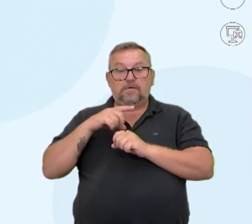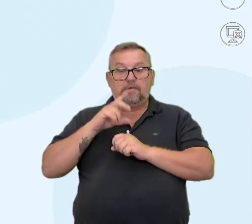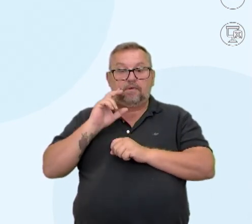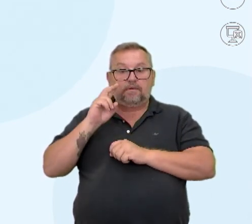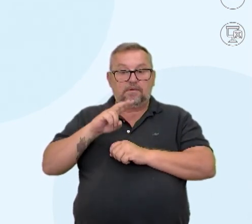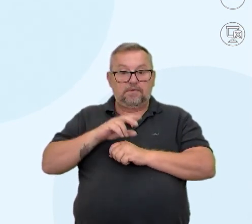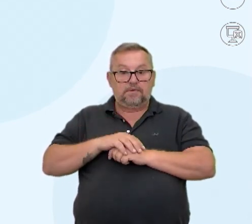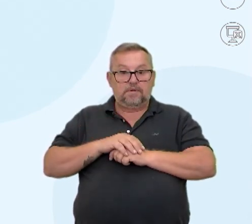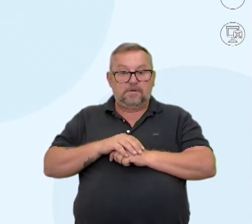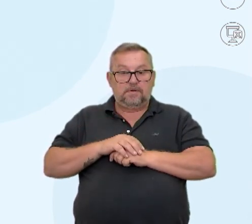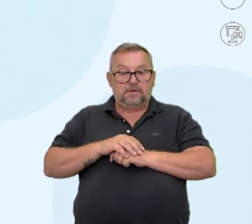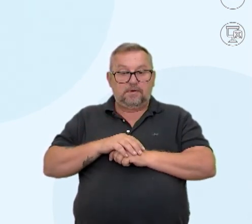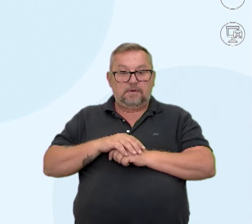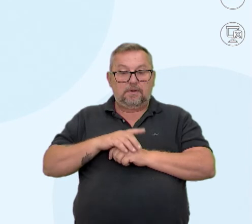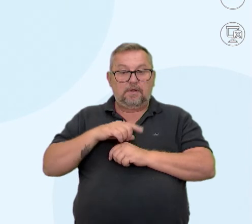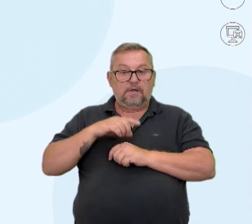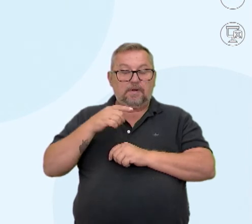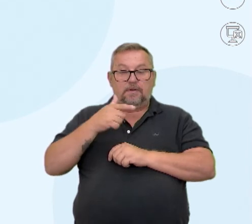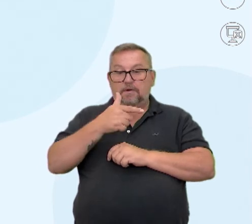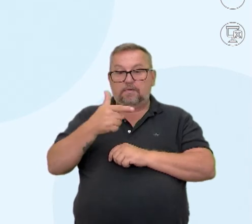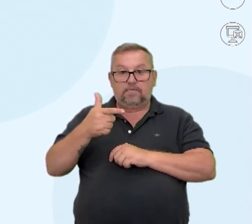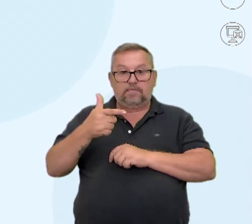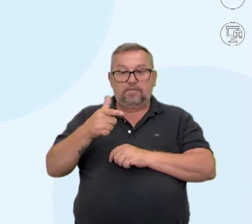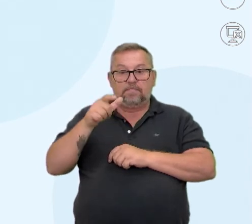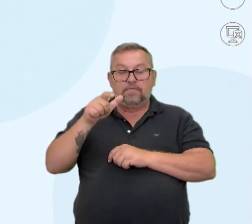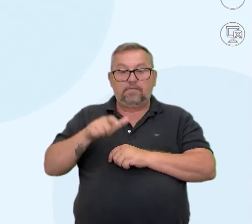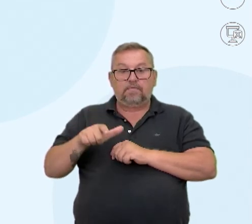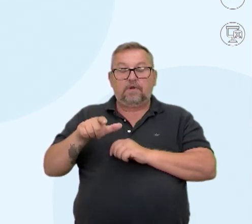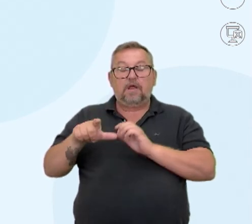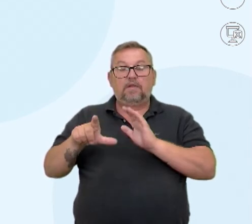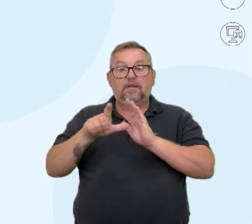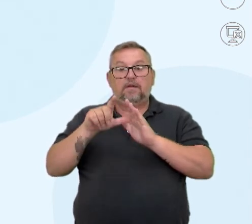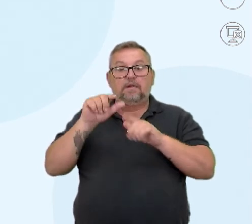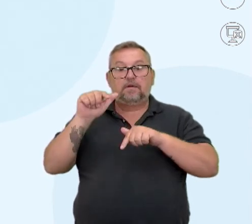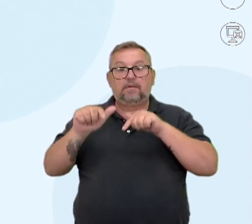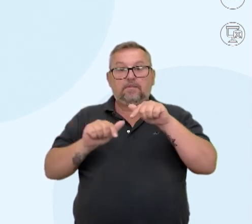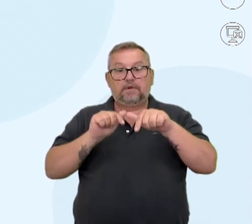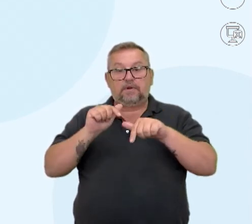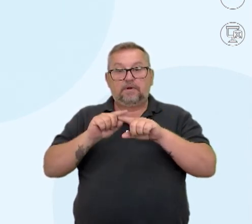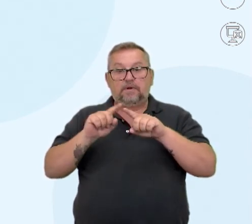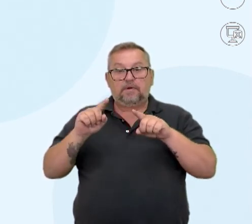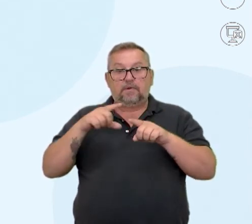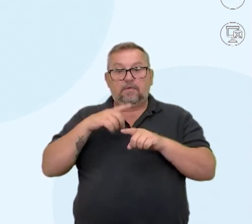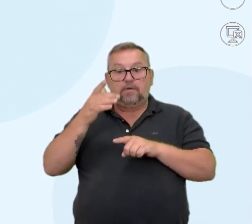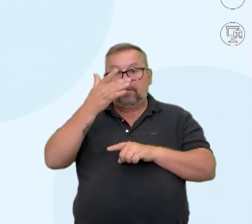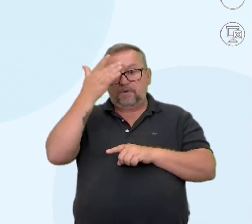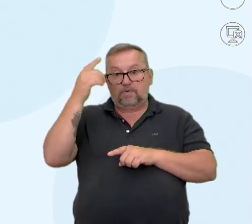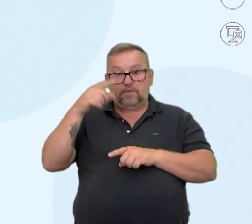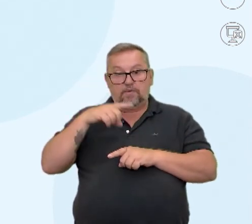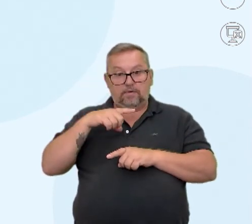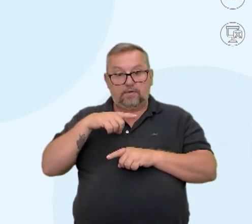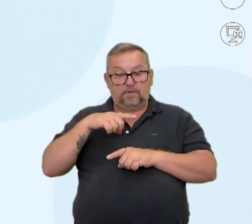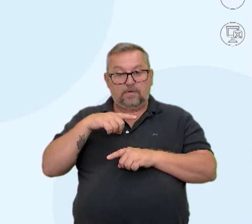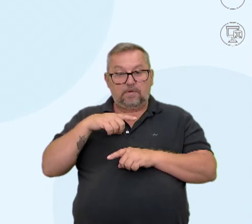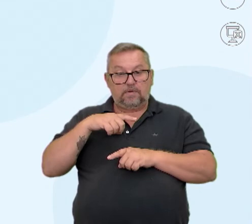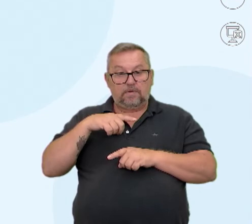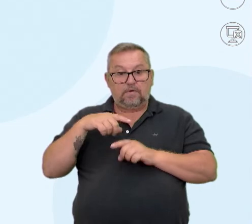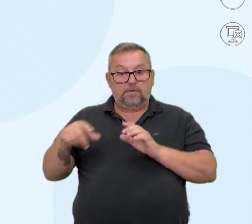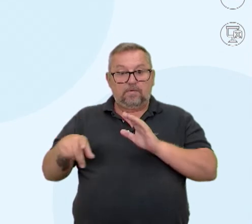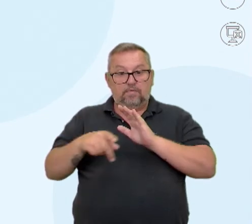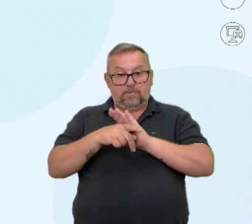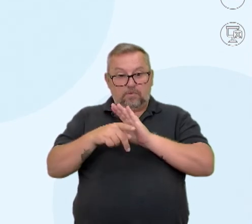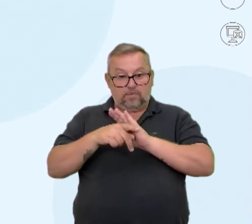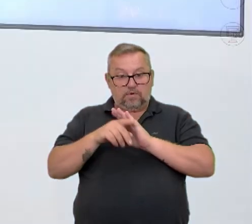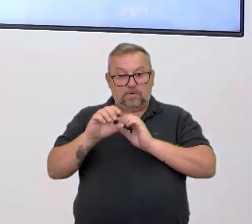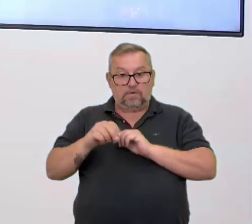azul? É aquela que não está sujeita às leis trabalhistas. Ou seja, quando a pessoa trabalha por conta própria